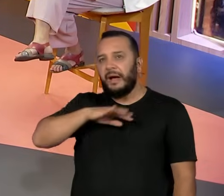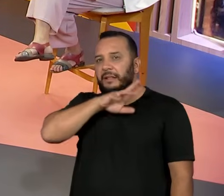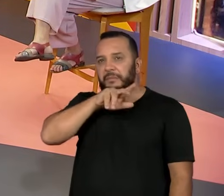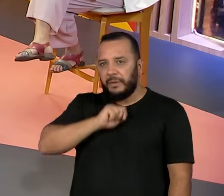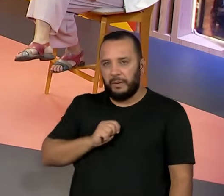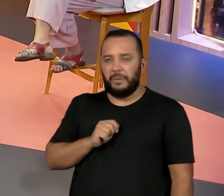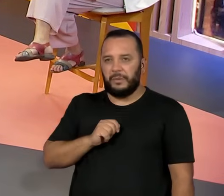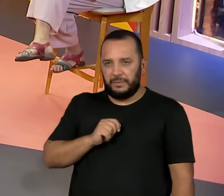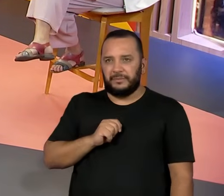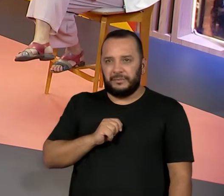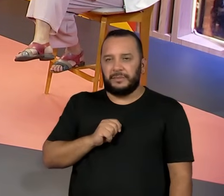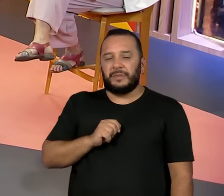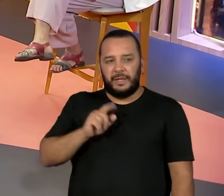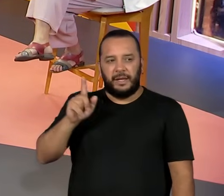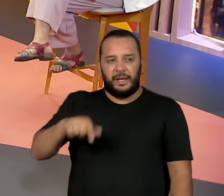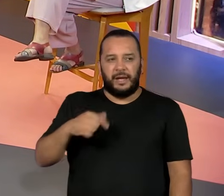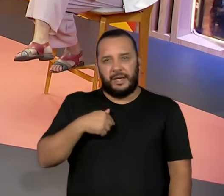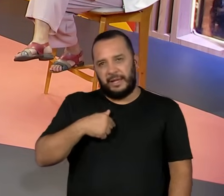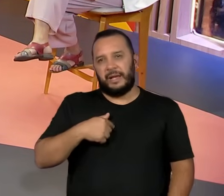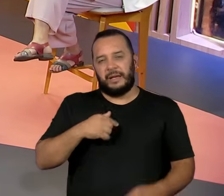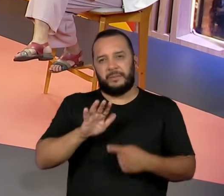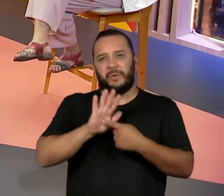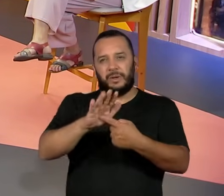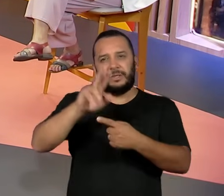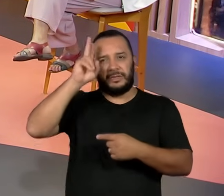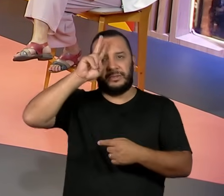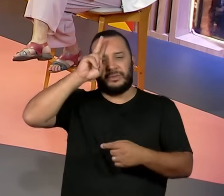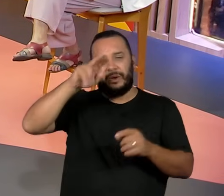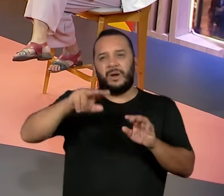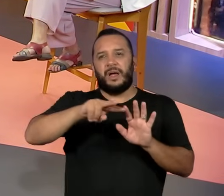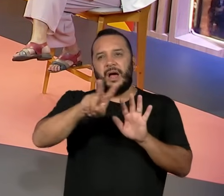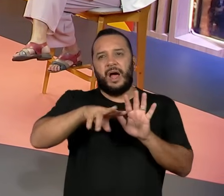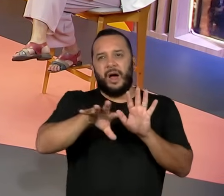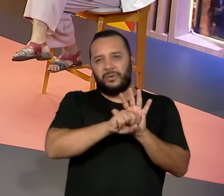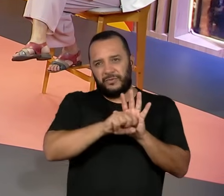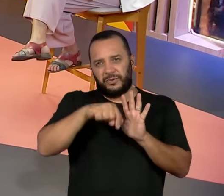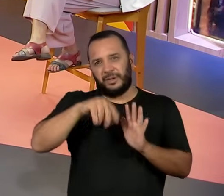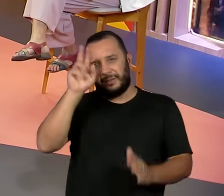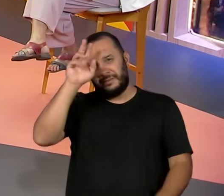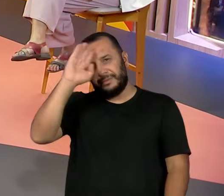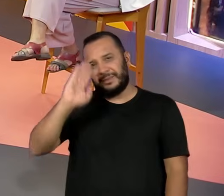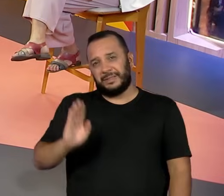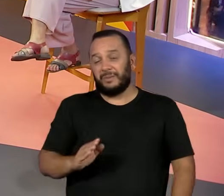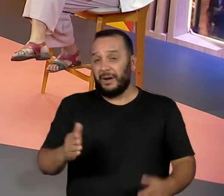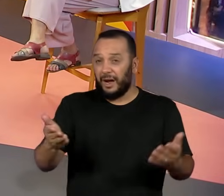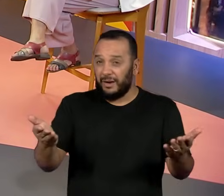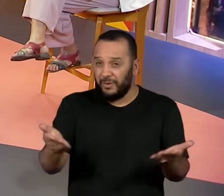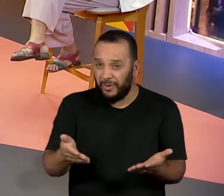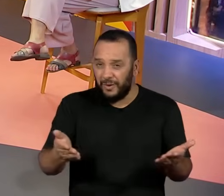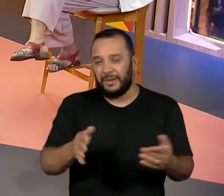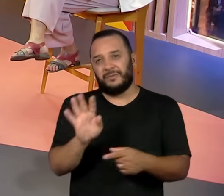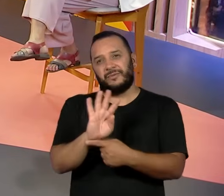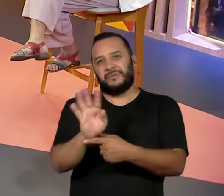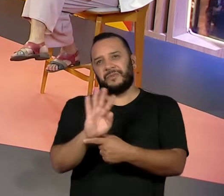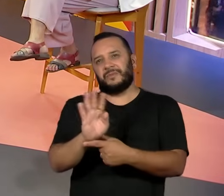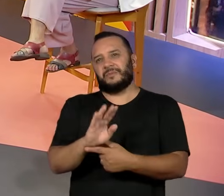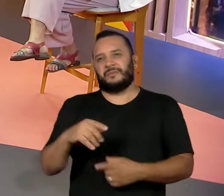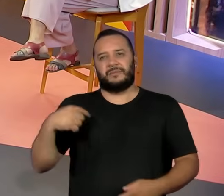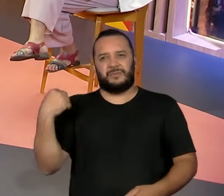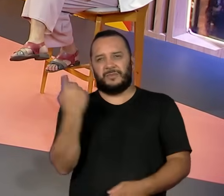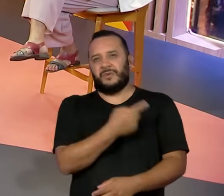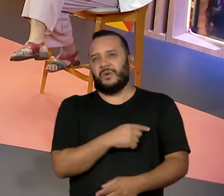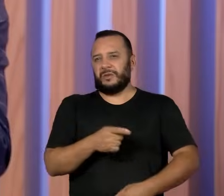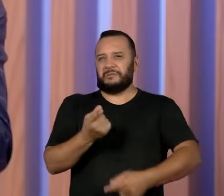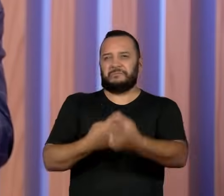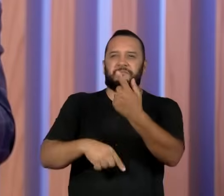presente na história do audiovisual brasileiro. E acho que com esses filmes a gente ganha, porque a gente vê a plenitude